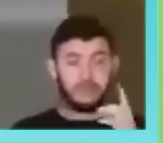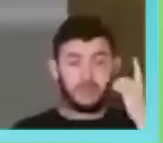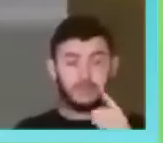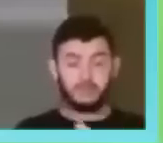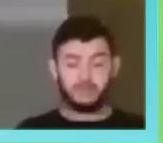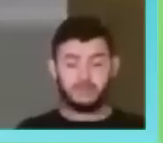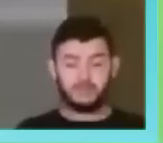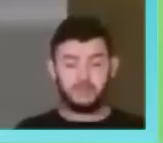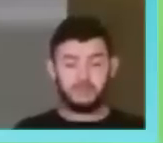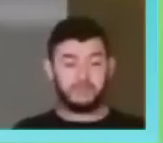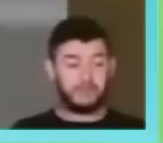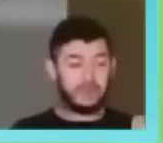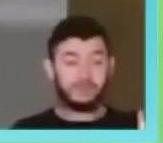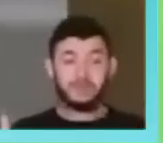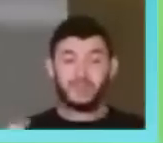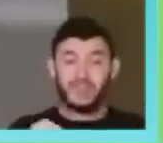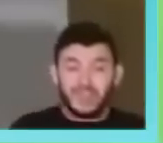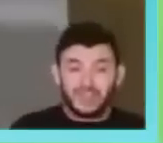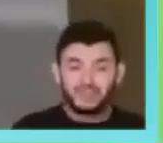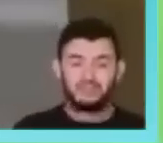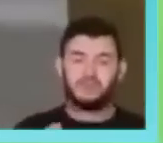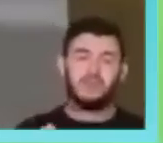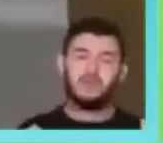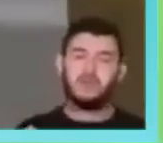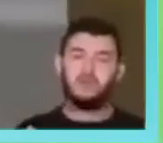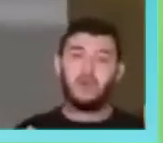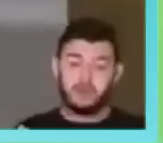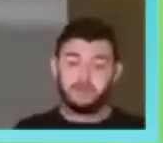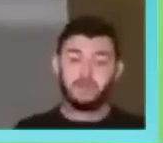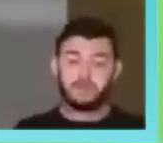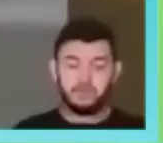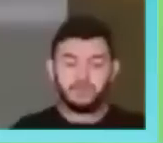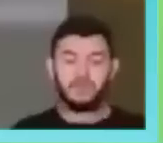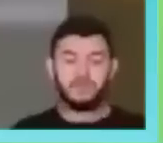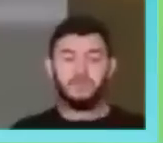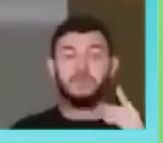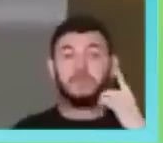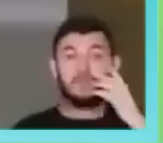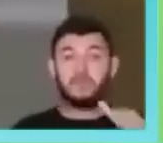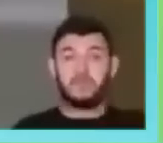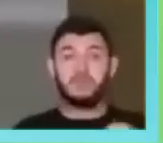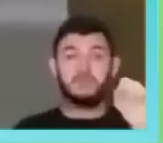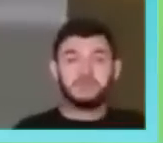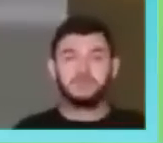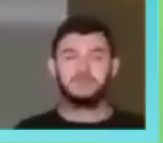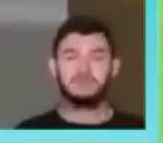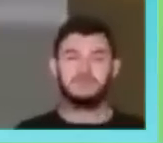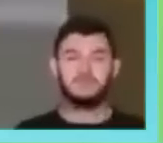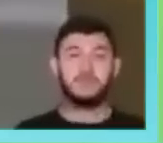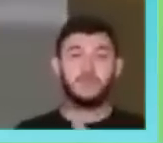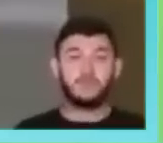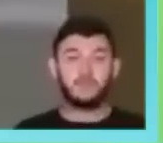da comissão. É de todos os deputados que disseram sim ao projeto na Seguridade Social. Aprovamos o projeto